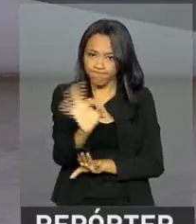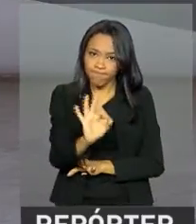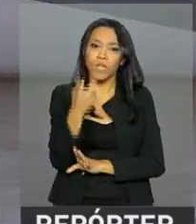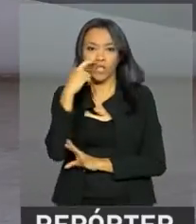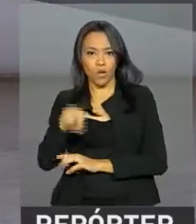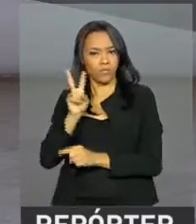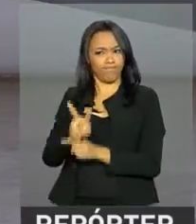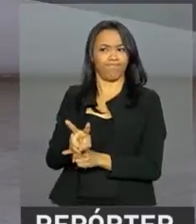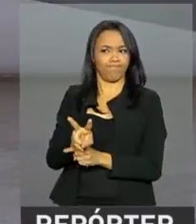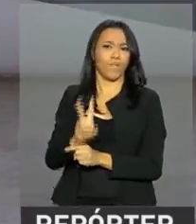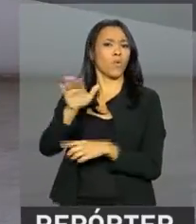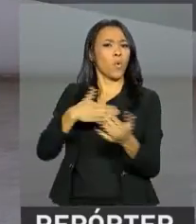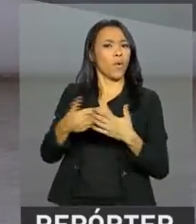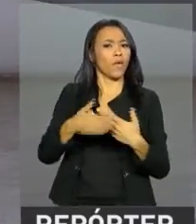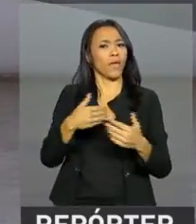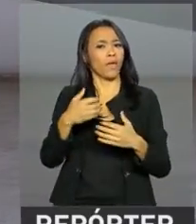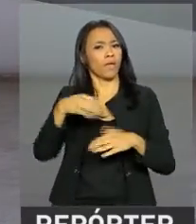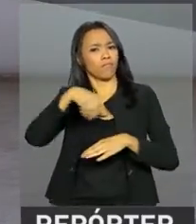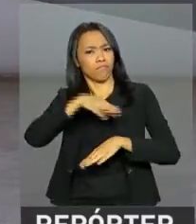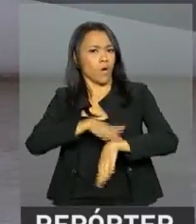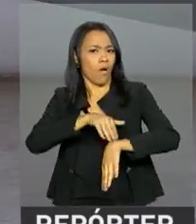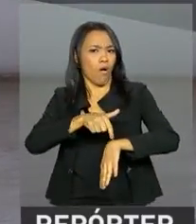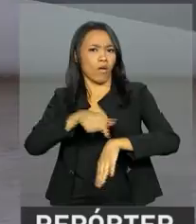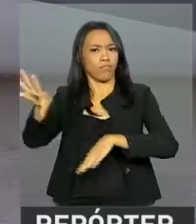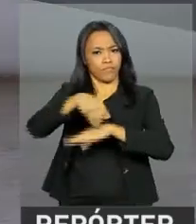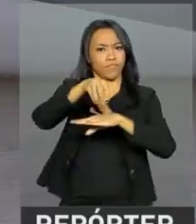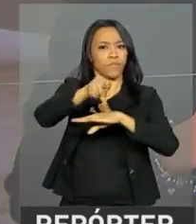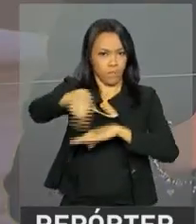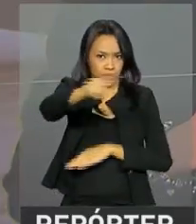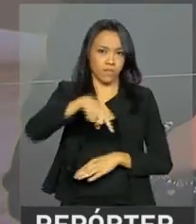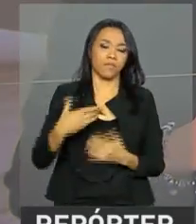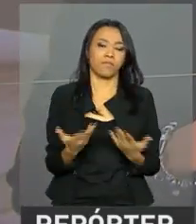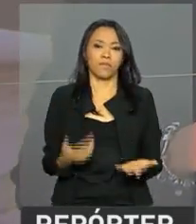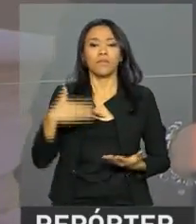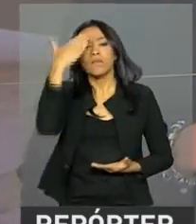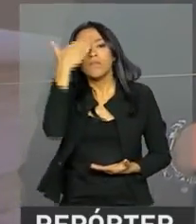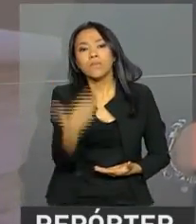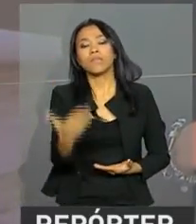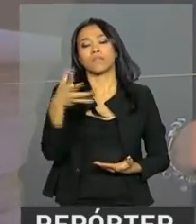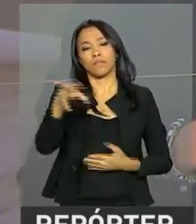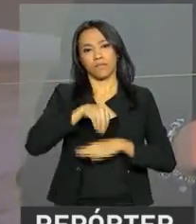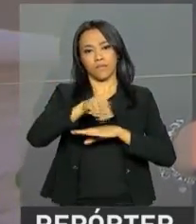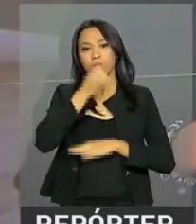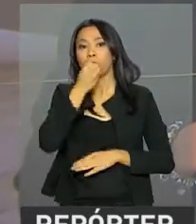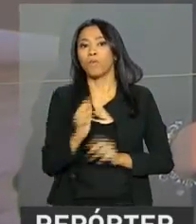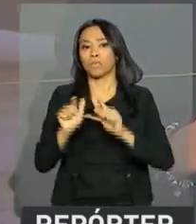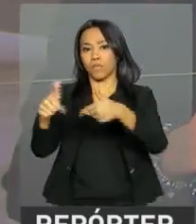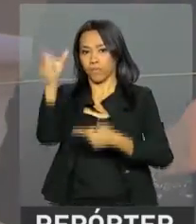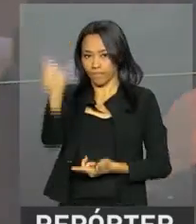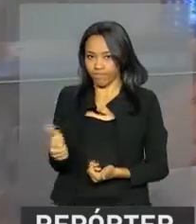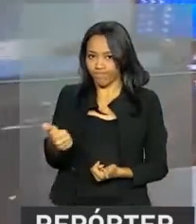acompanhando eu volto a qualquer momento com outras informações renato é com você obrigada thaíssa pelas suas informações bom trabalho pra